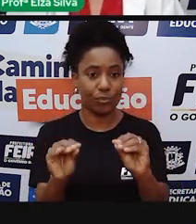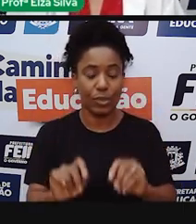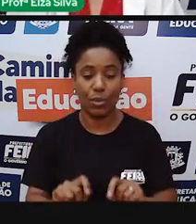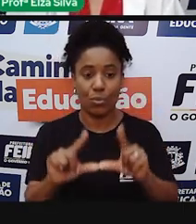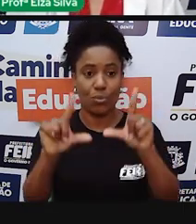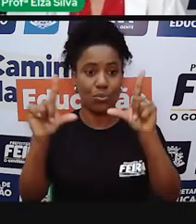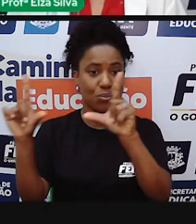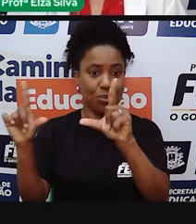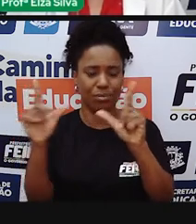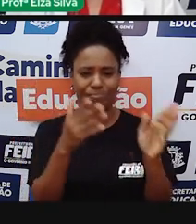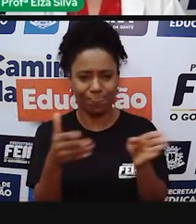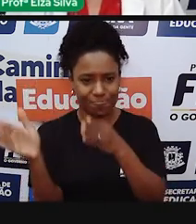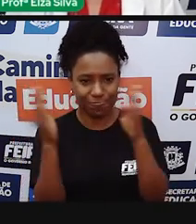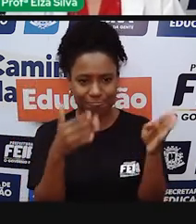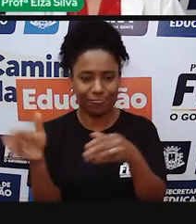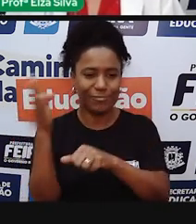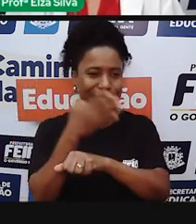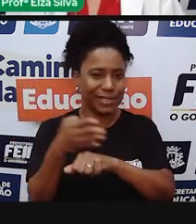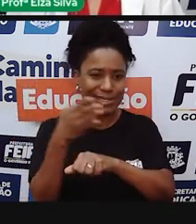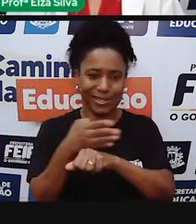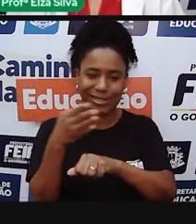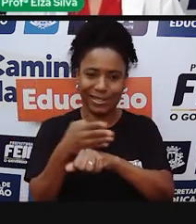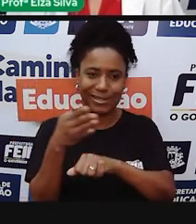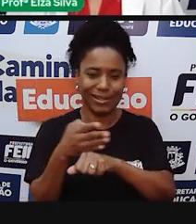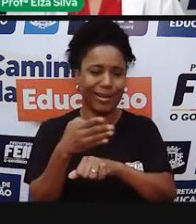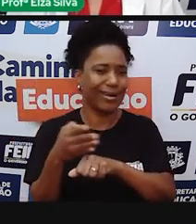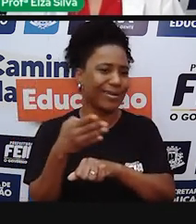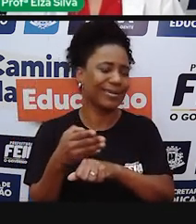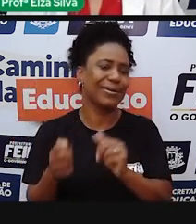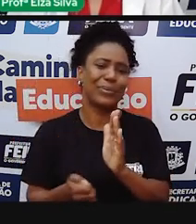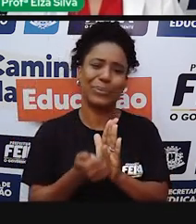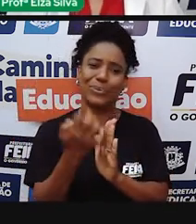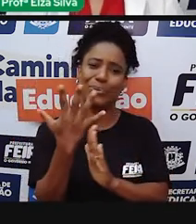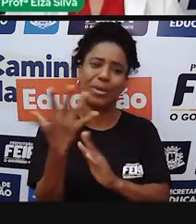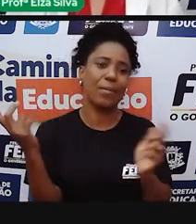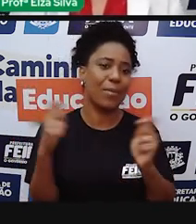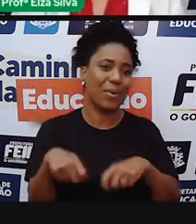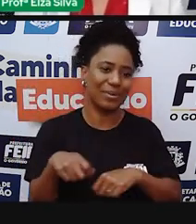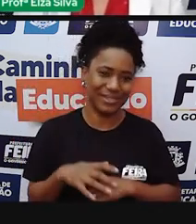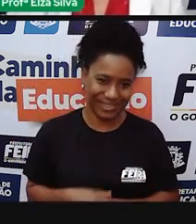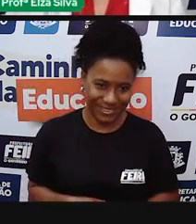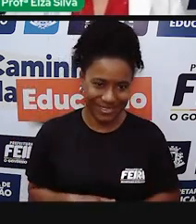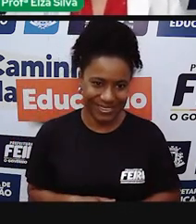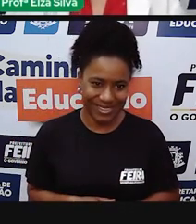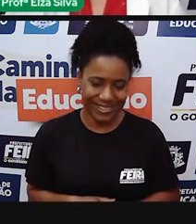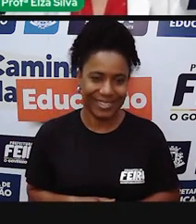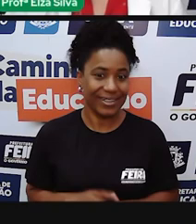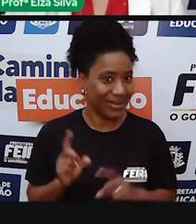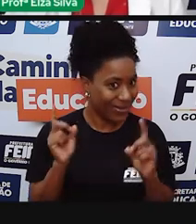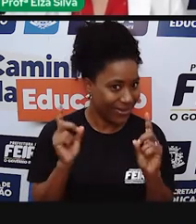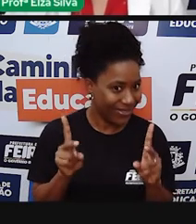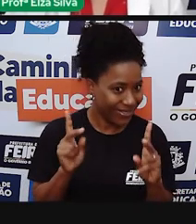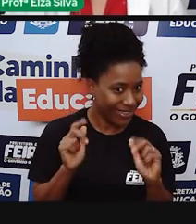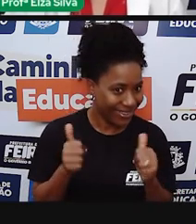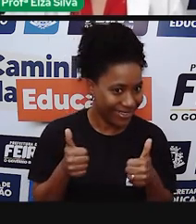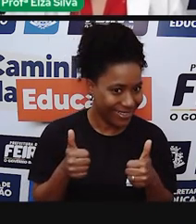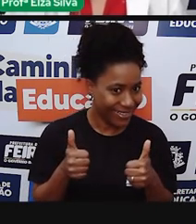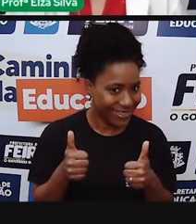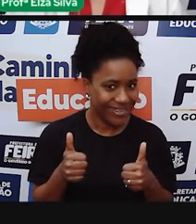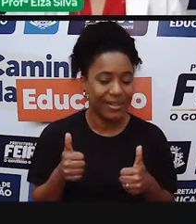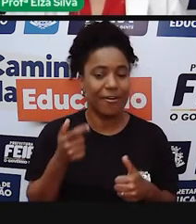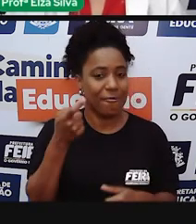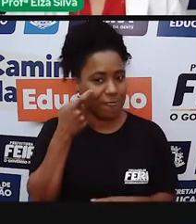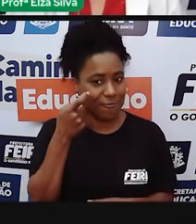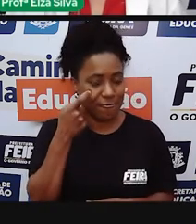vezes e ampliar o seu vocabulário. Ok, students? Just a moment, please. Eu vou espelhar